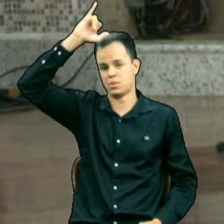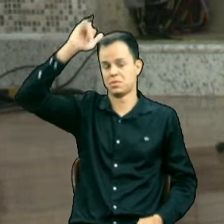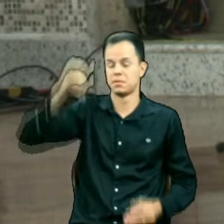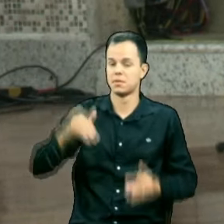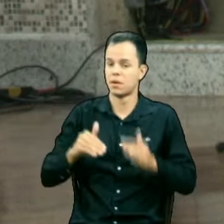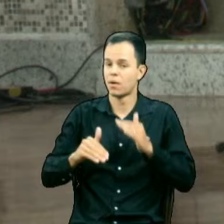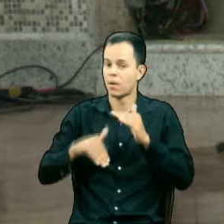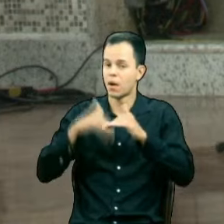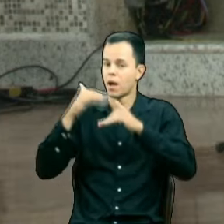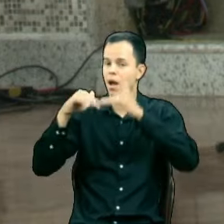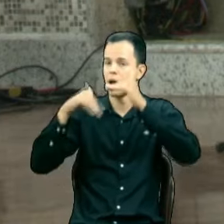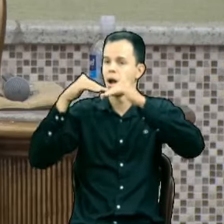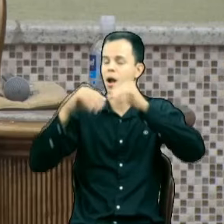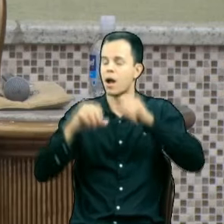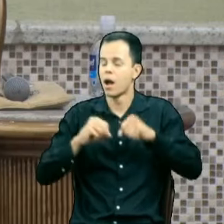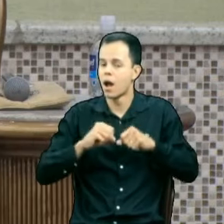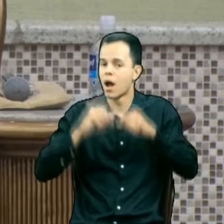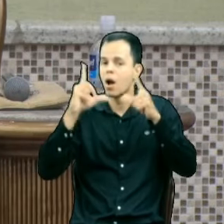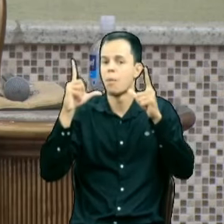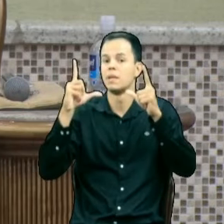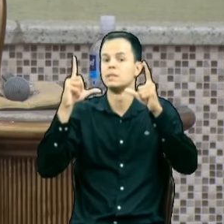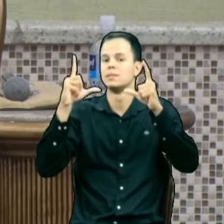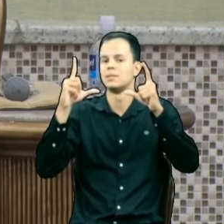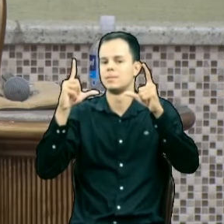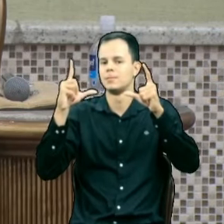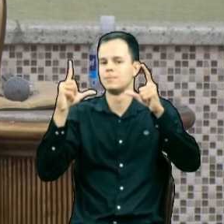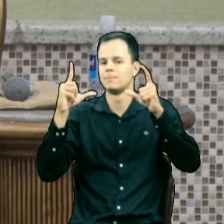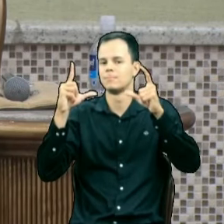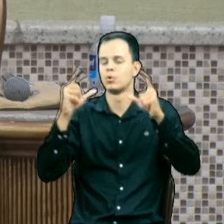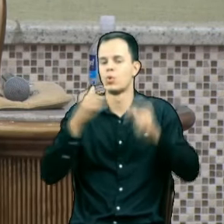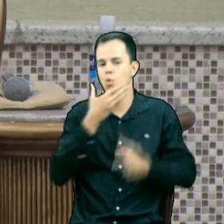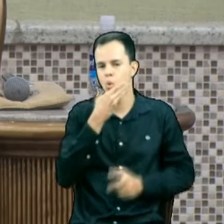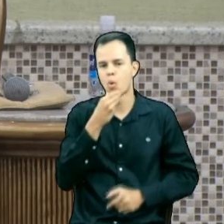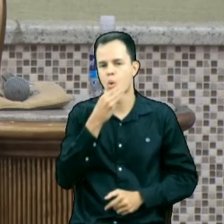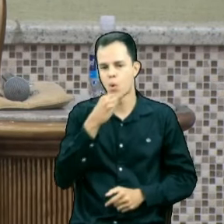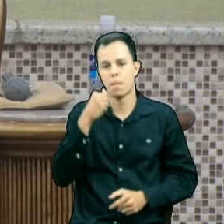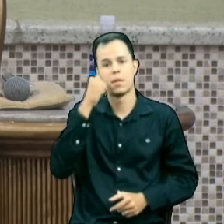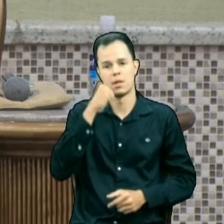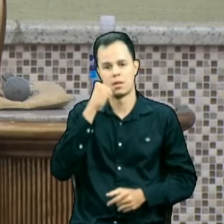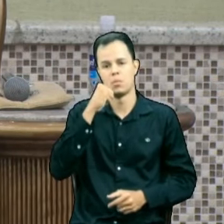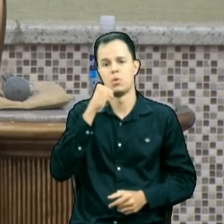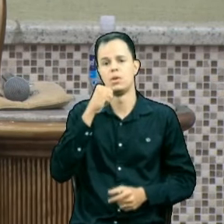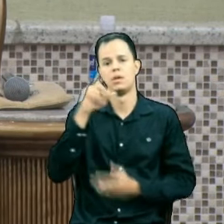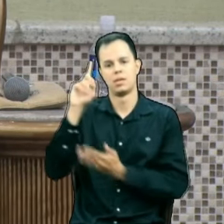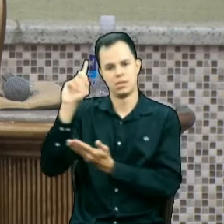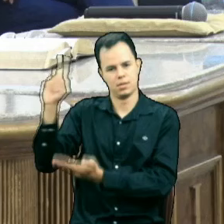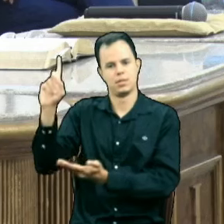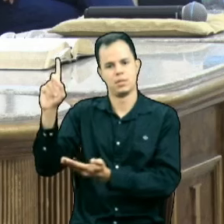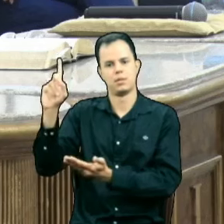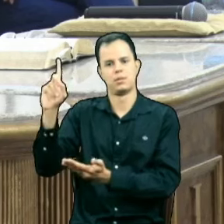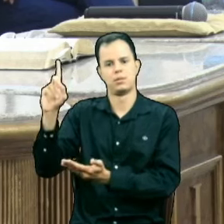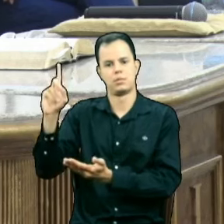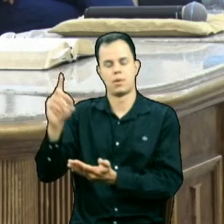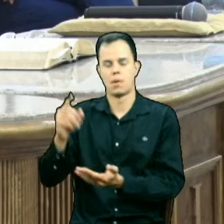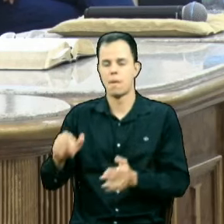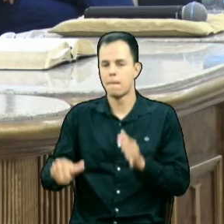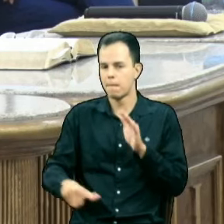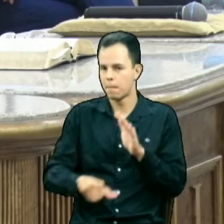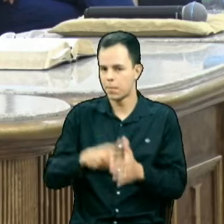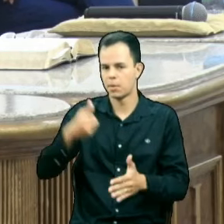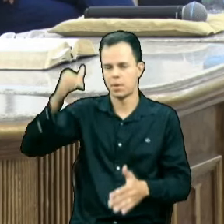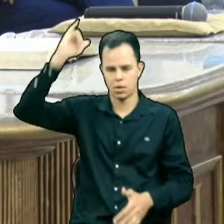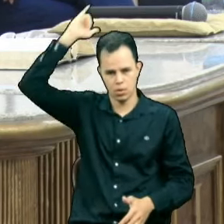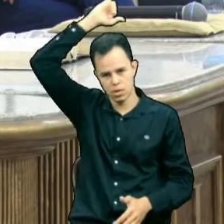de unção vai só aumentando na vida do homem de Deus e da mulher de Deus o primeiro almoçam da conversão